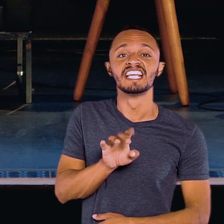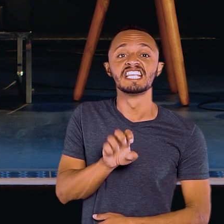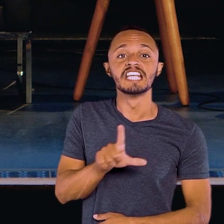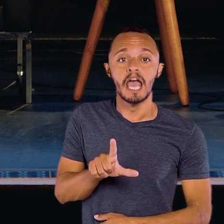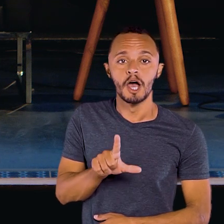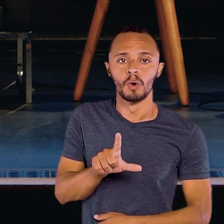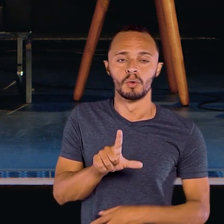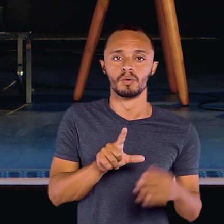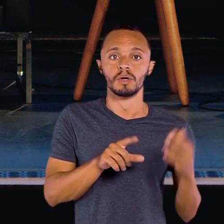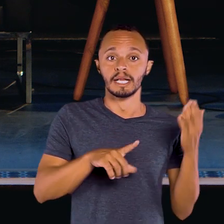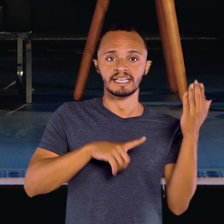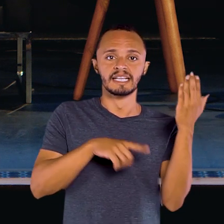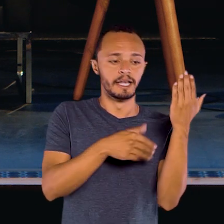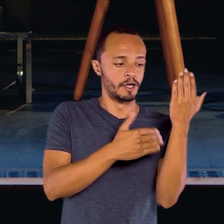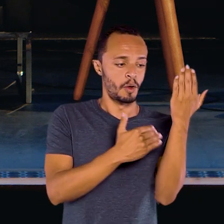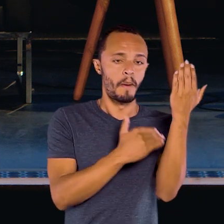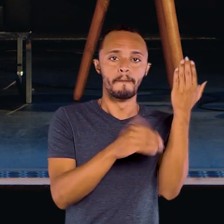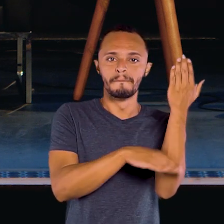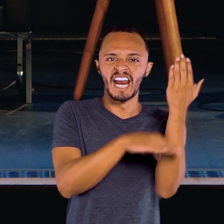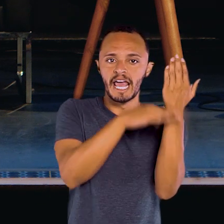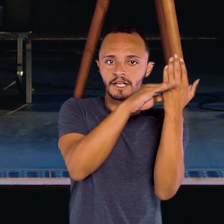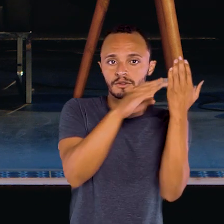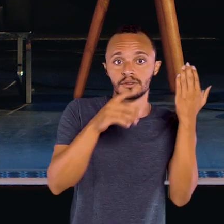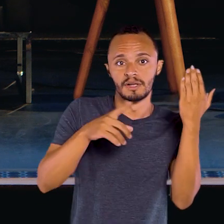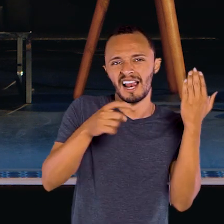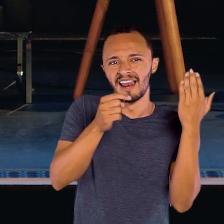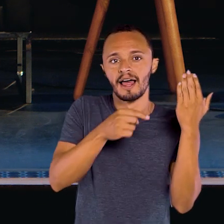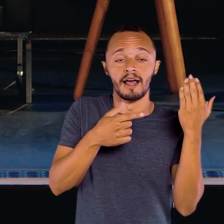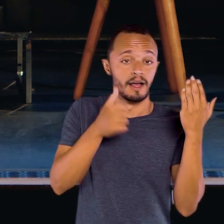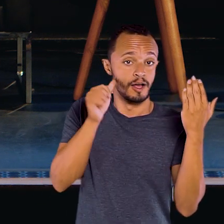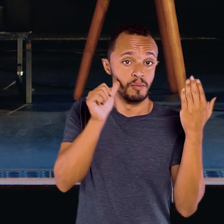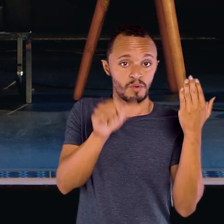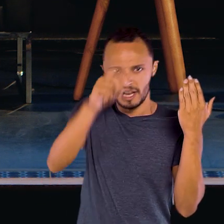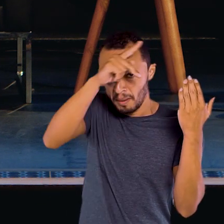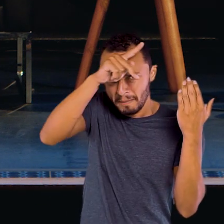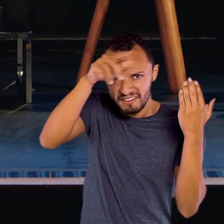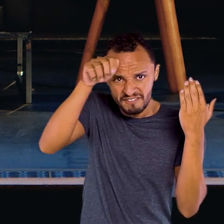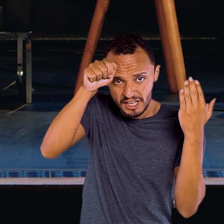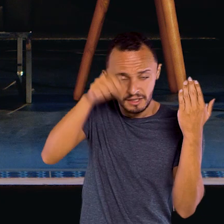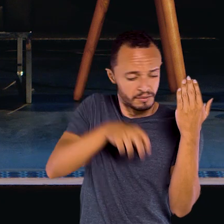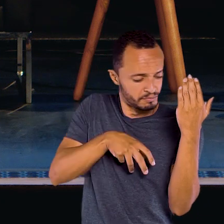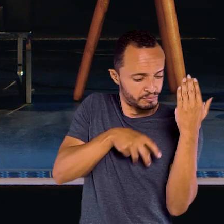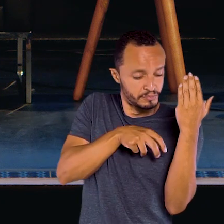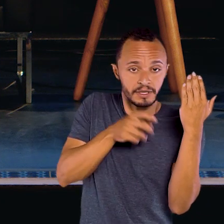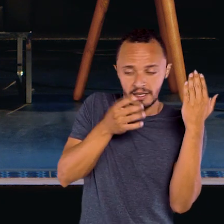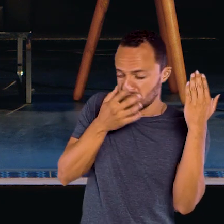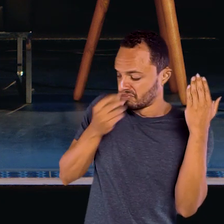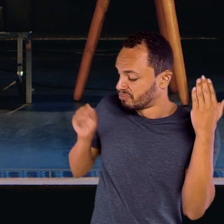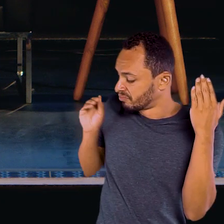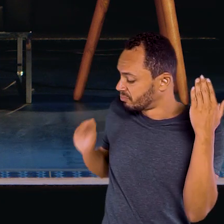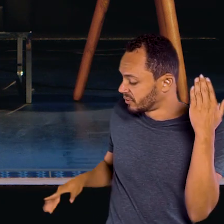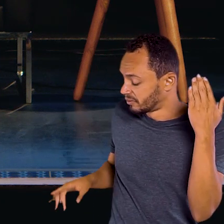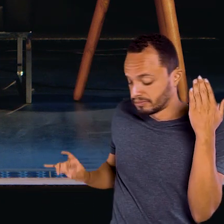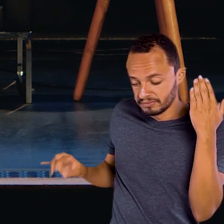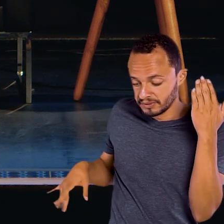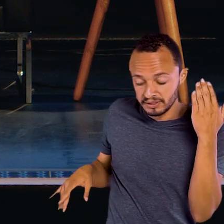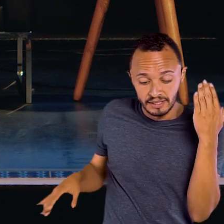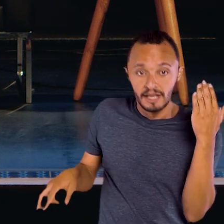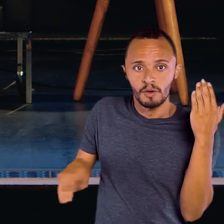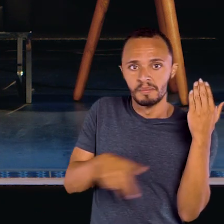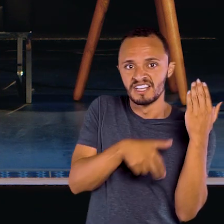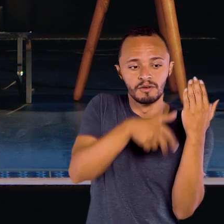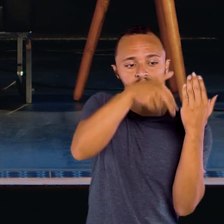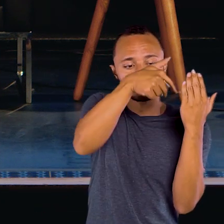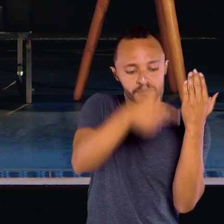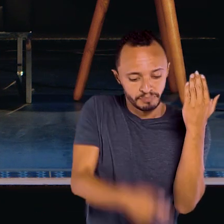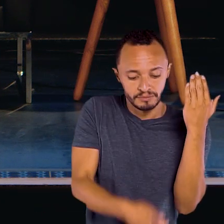daquele edifício. Enfim, então, eu queria que você fizesse uns comentários sobre isso. As citações, eu achei que ela foi muito orgânico no